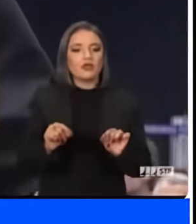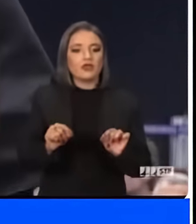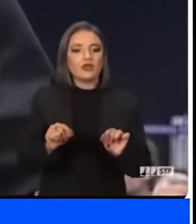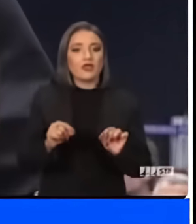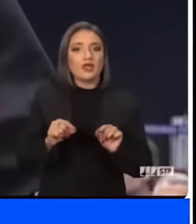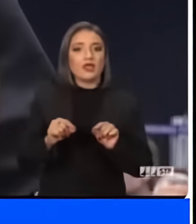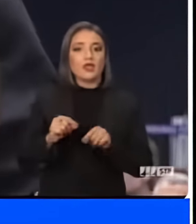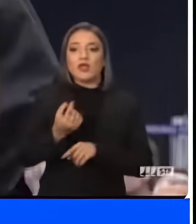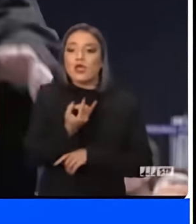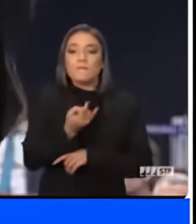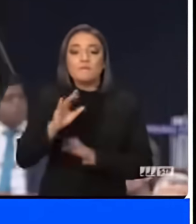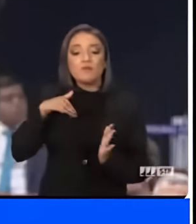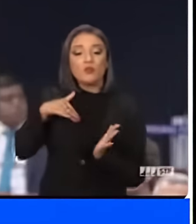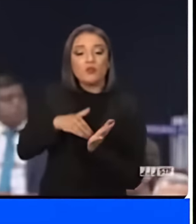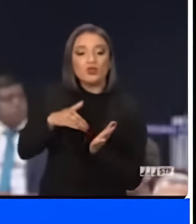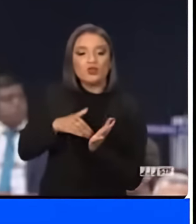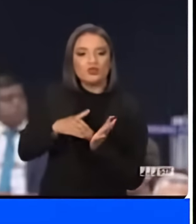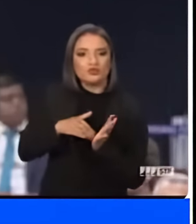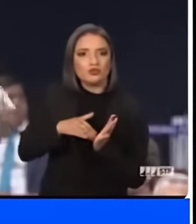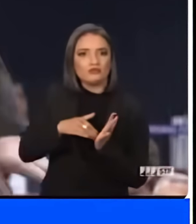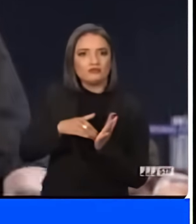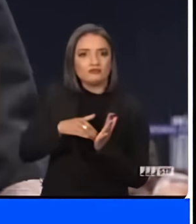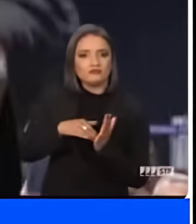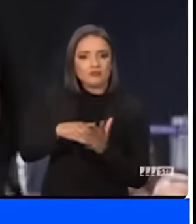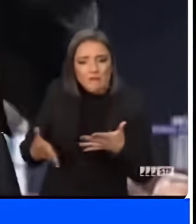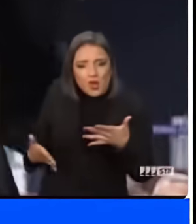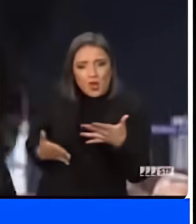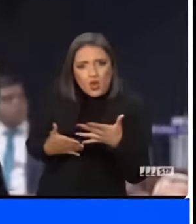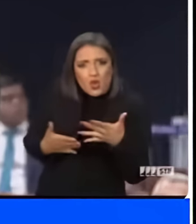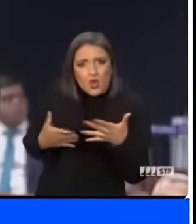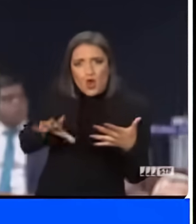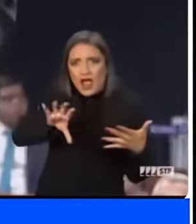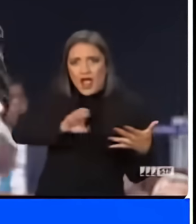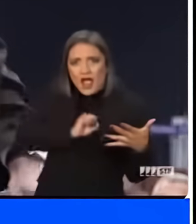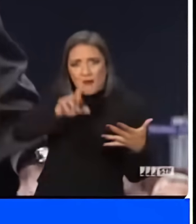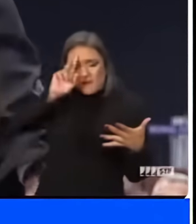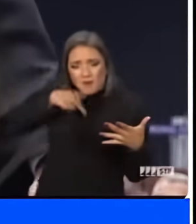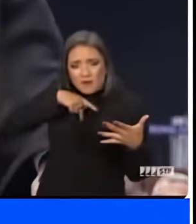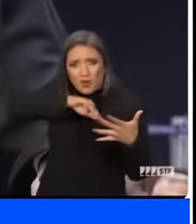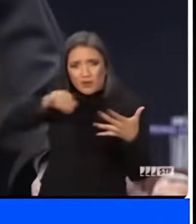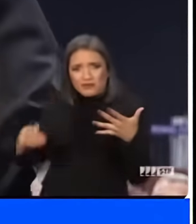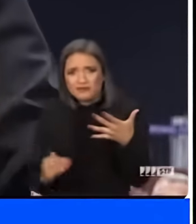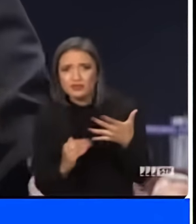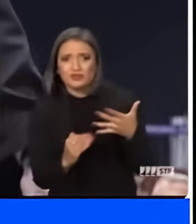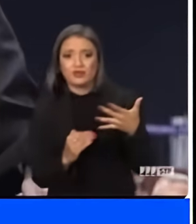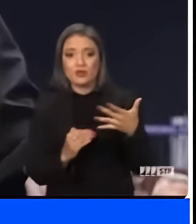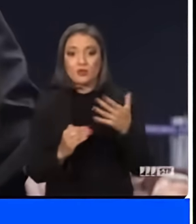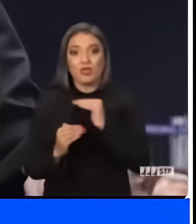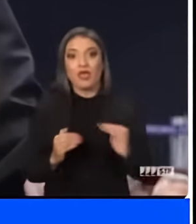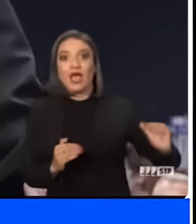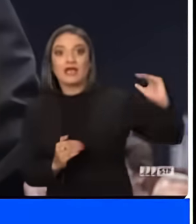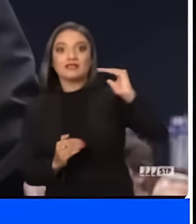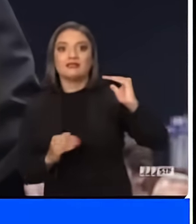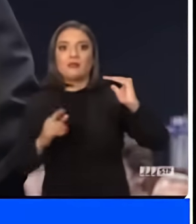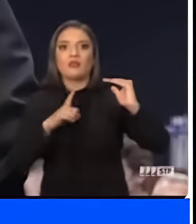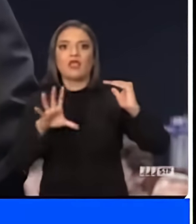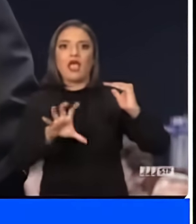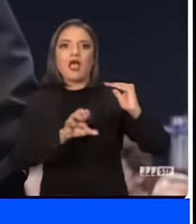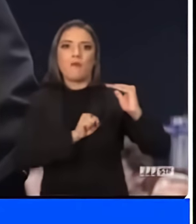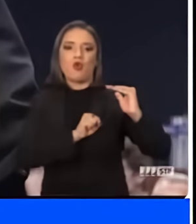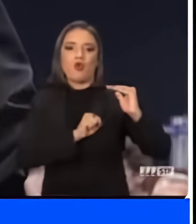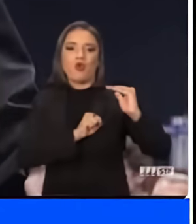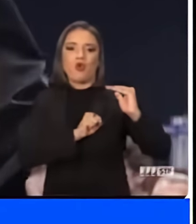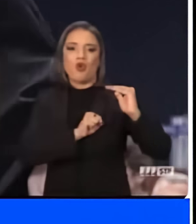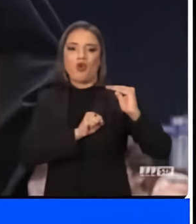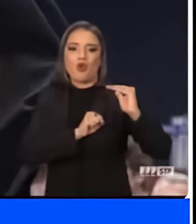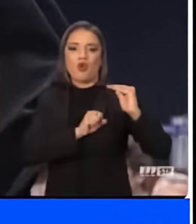último. Por quê? Porque muito acima do amor próprio, mas muito, muito acima do amor próprio, está o amor.